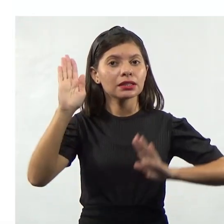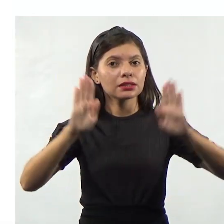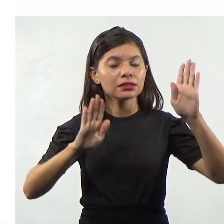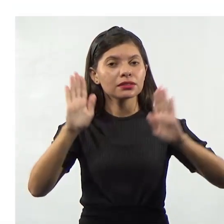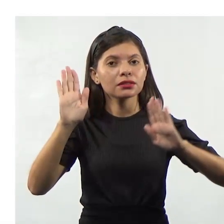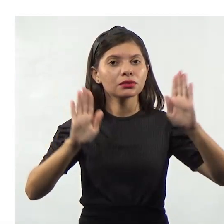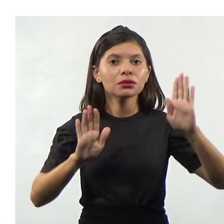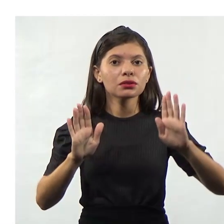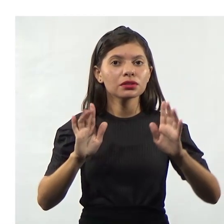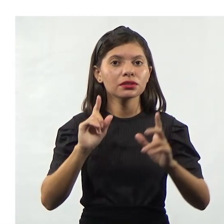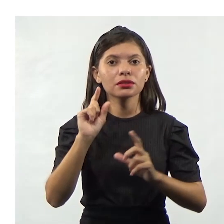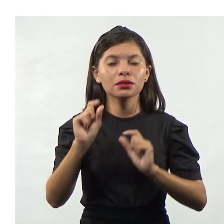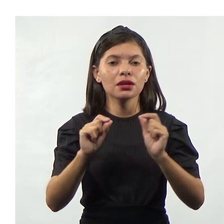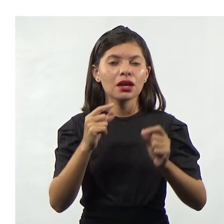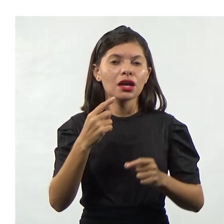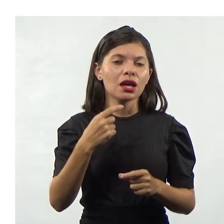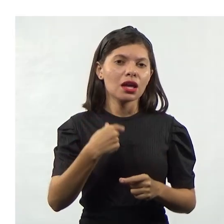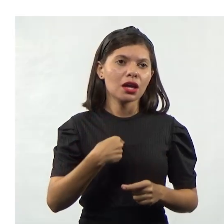nas licitações,